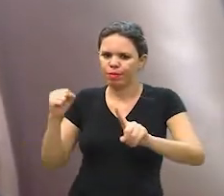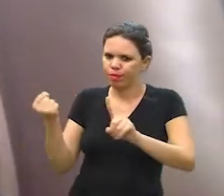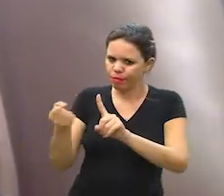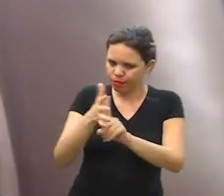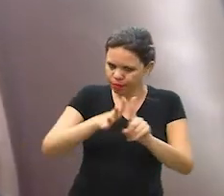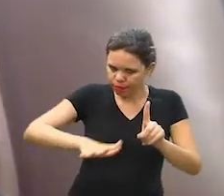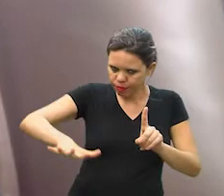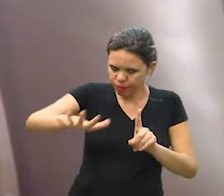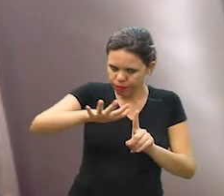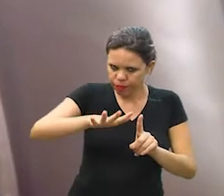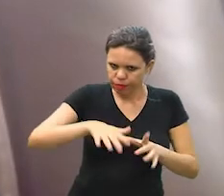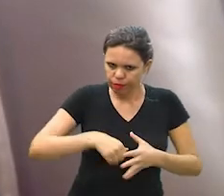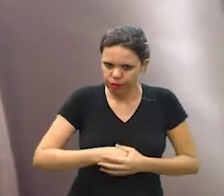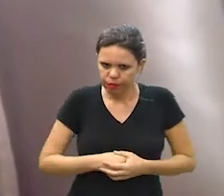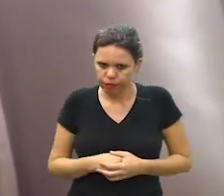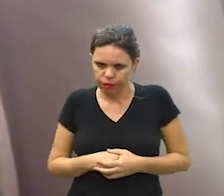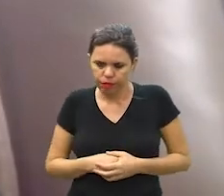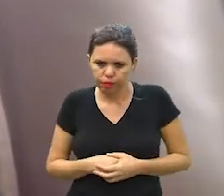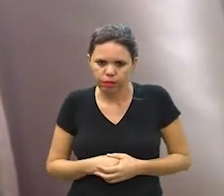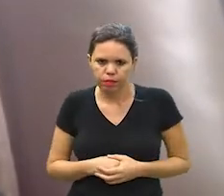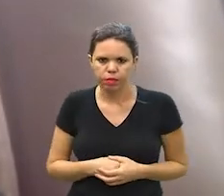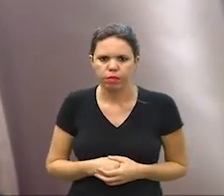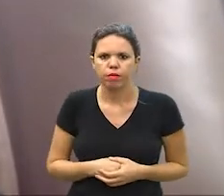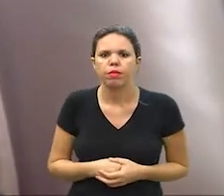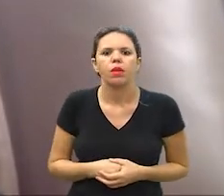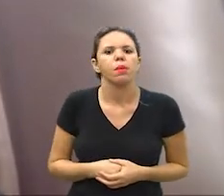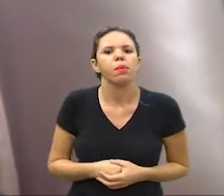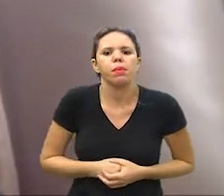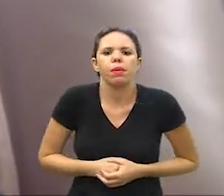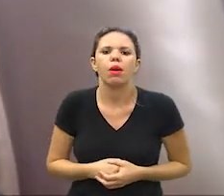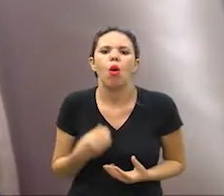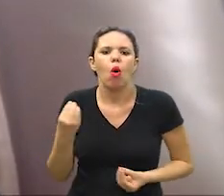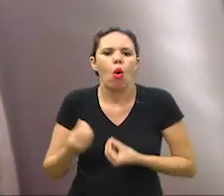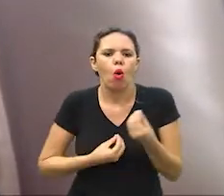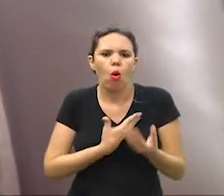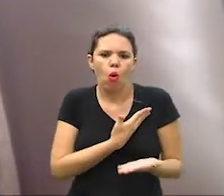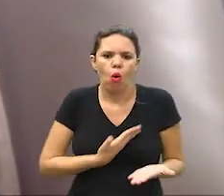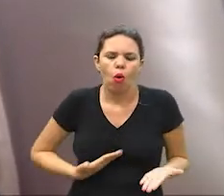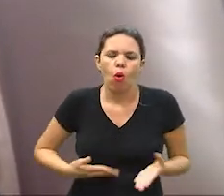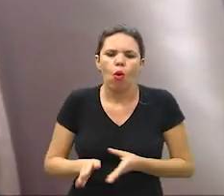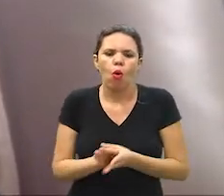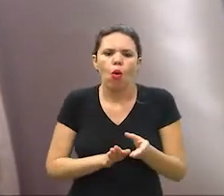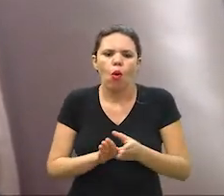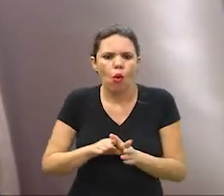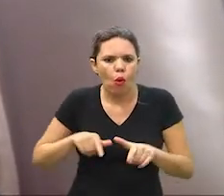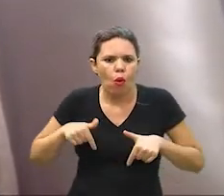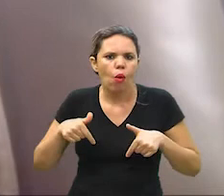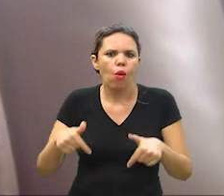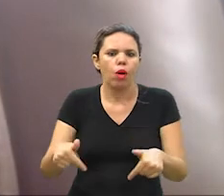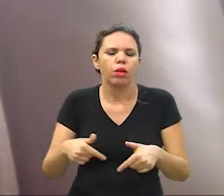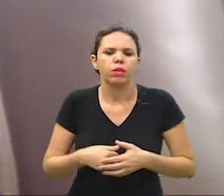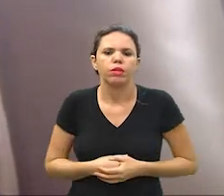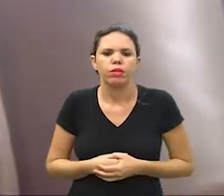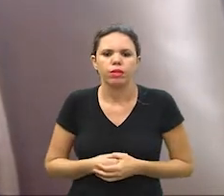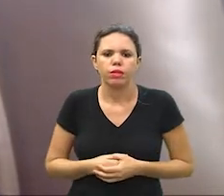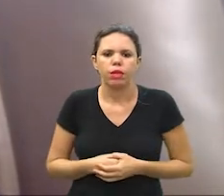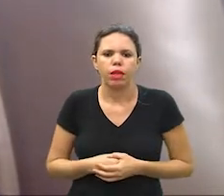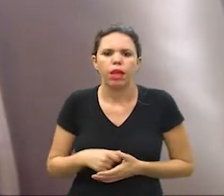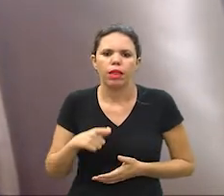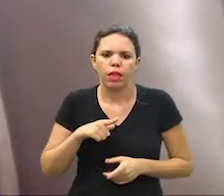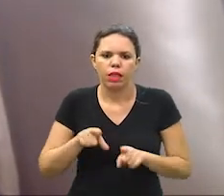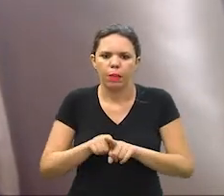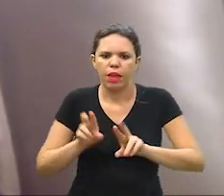sociedade em cima de como que os governos orientaram esse enfrentamento. Então, tem de um